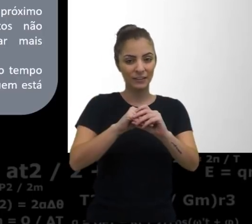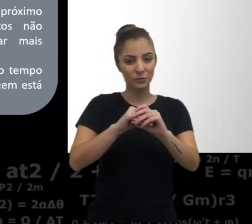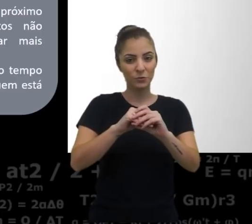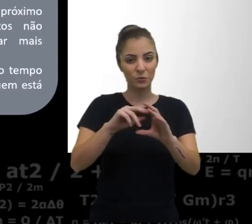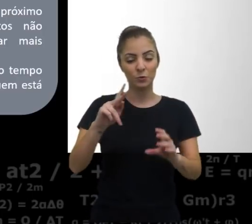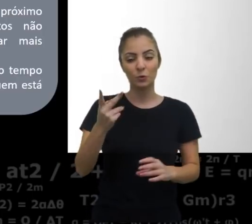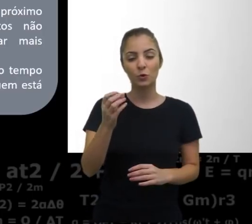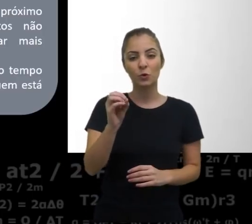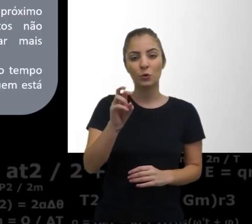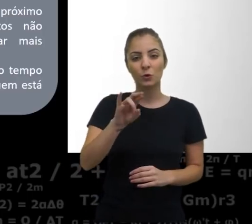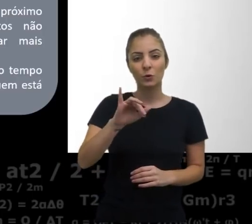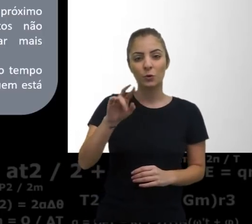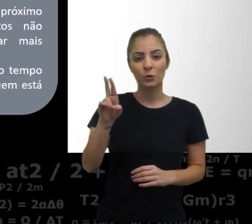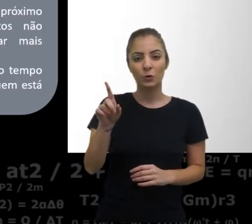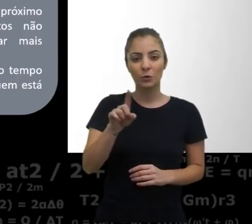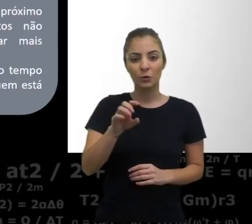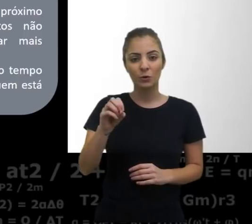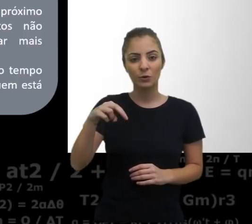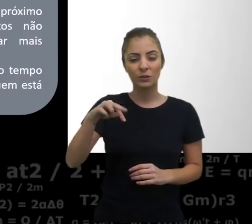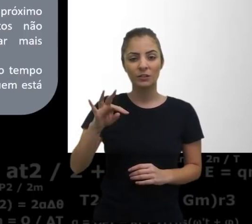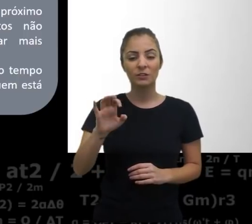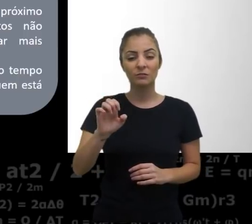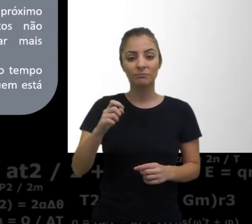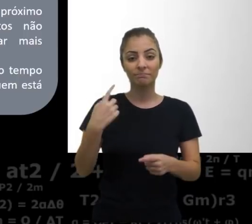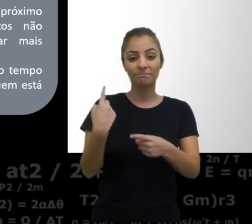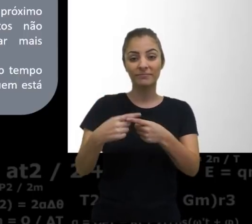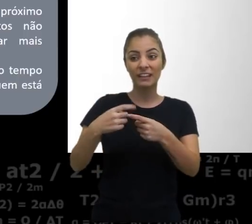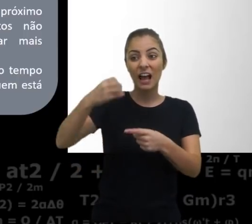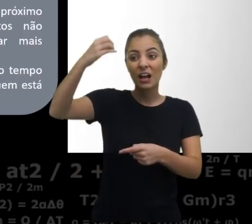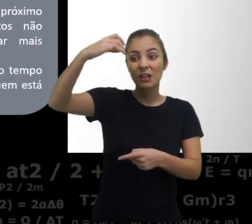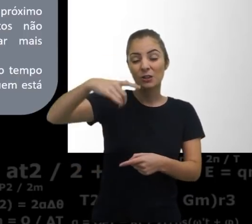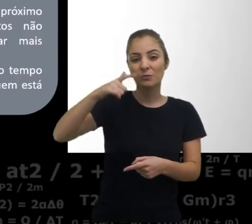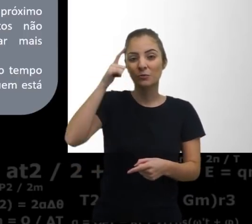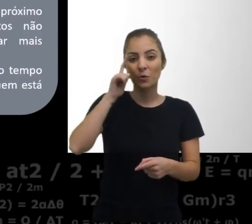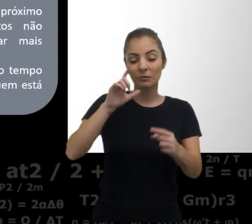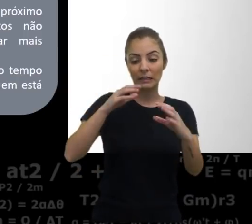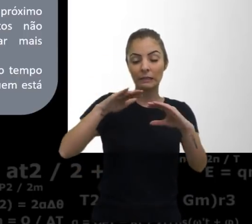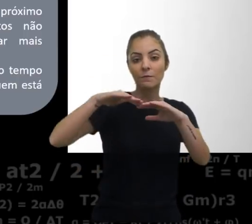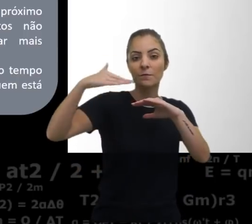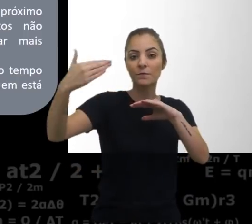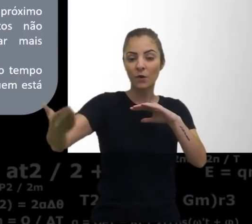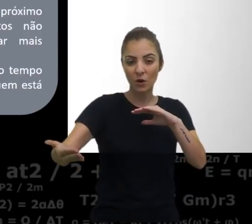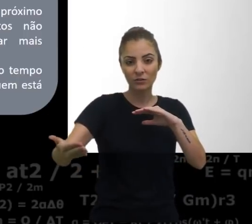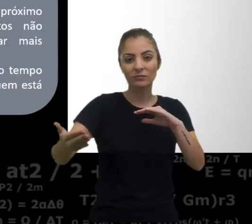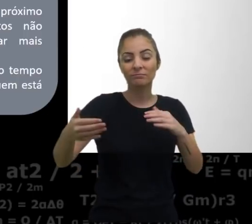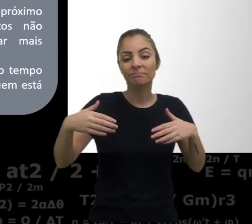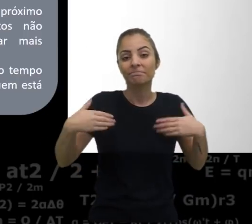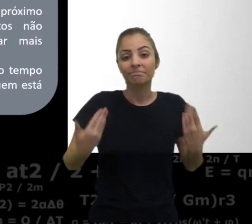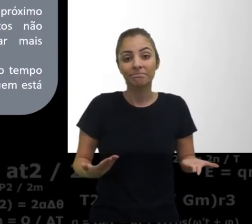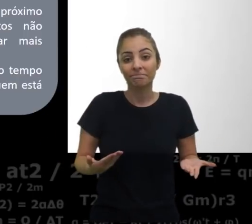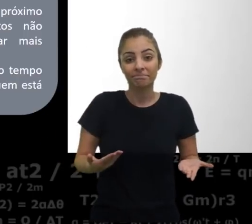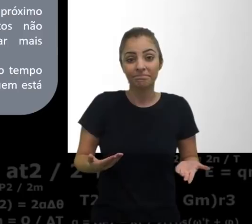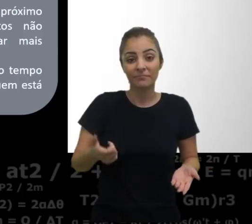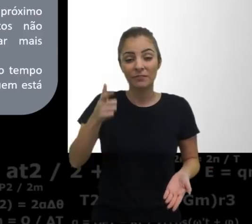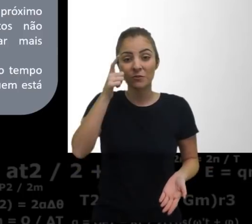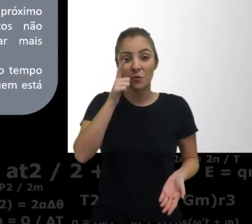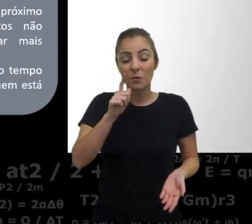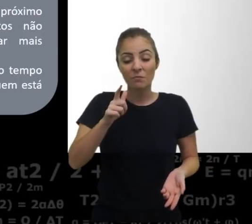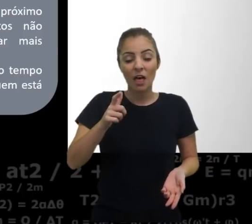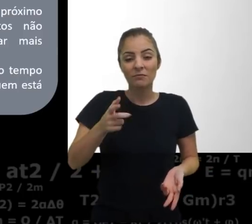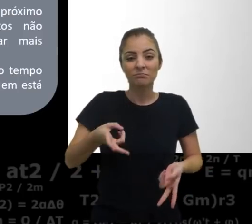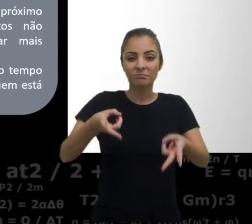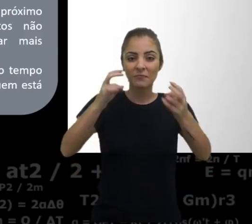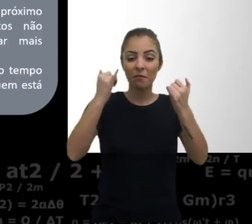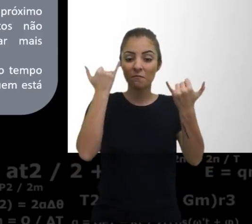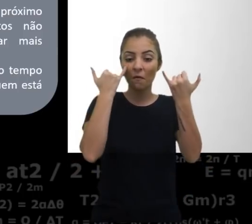eventos, porque a luz não escapa dali, por consequência nenhum corpo escapa, por consequência nenhuma informação sobre